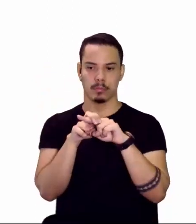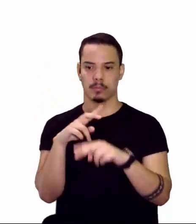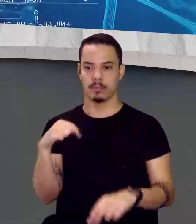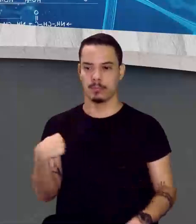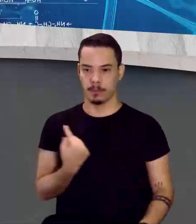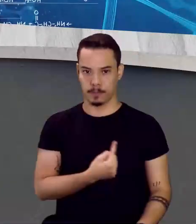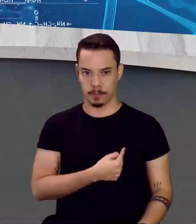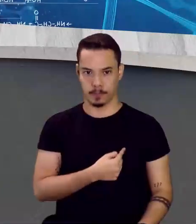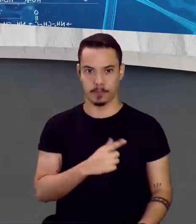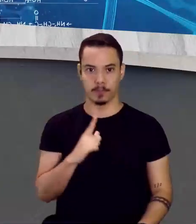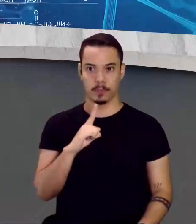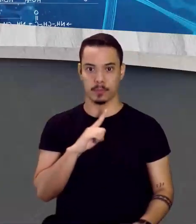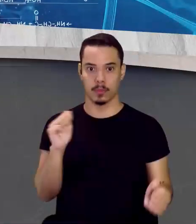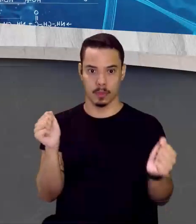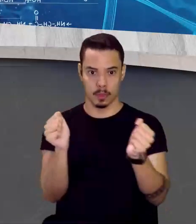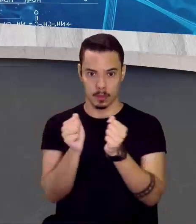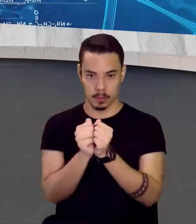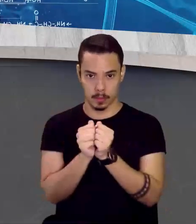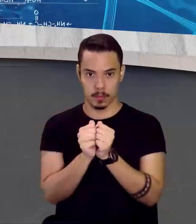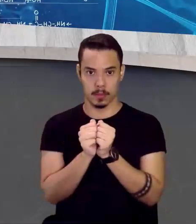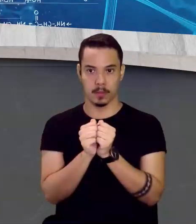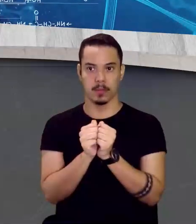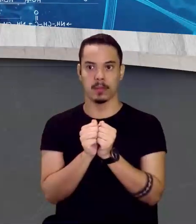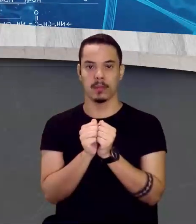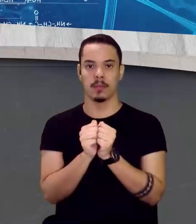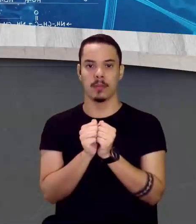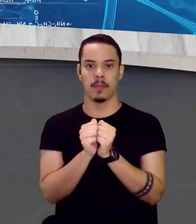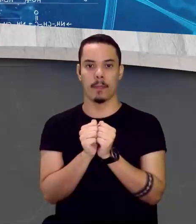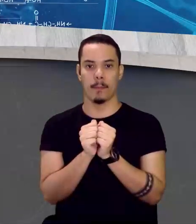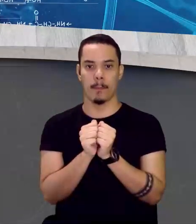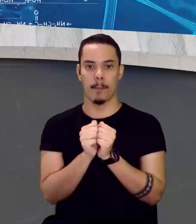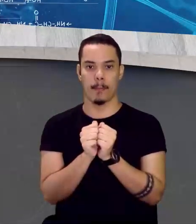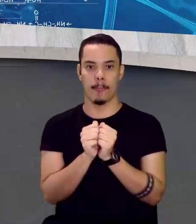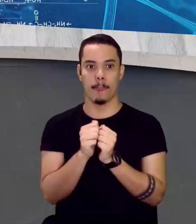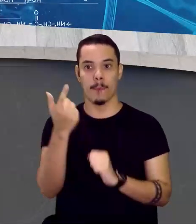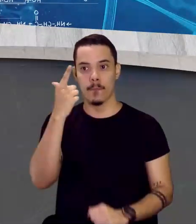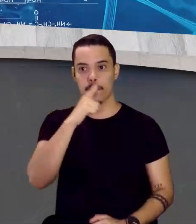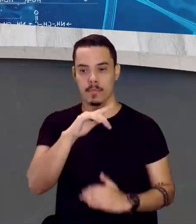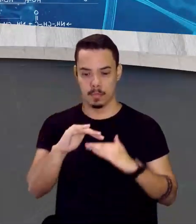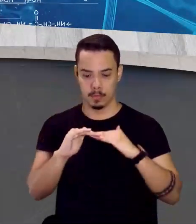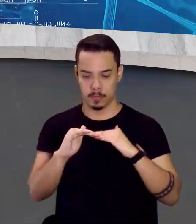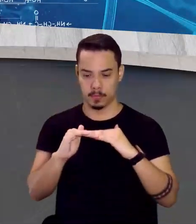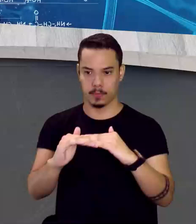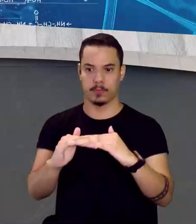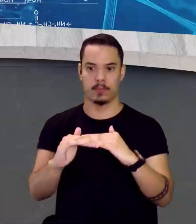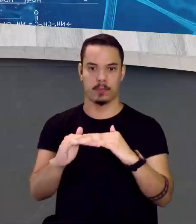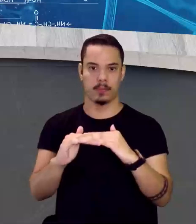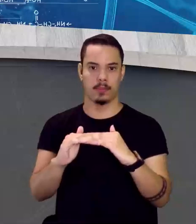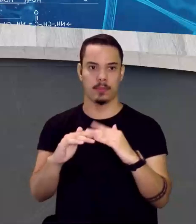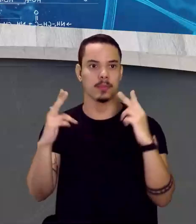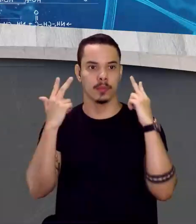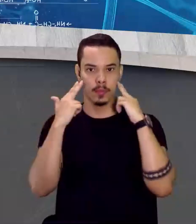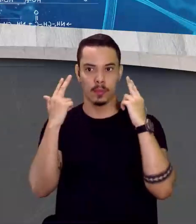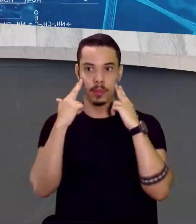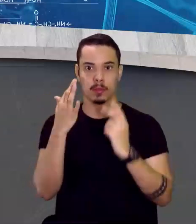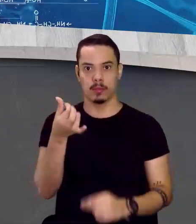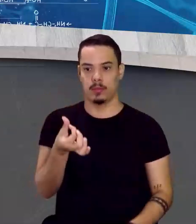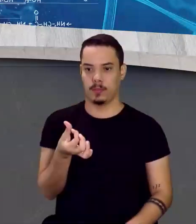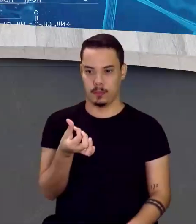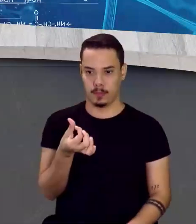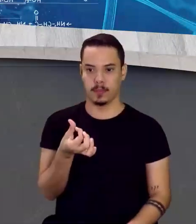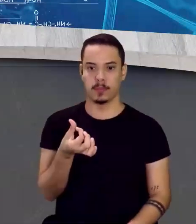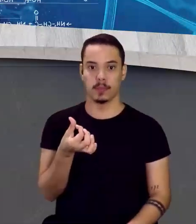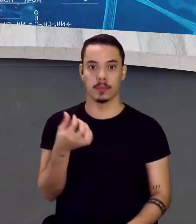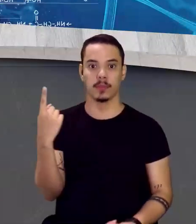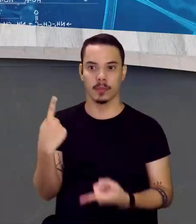ele, com 3 elétrons, ele se estabiliza com 6 elétrons. Porque